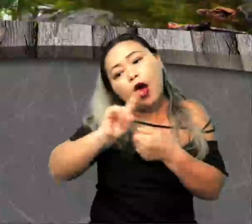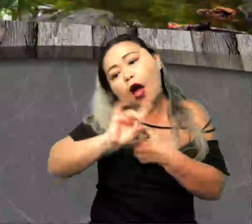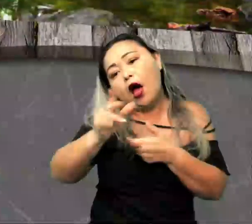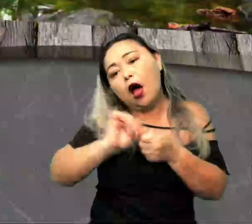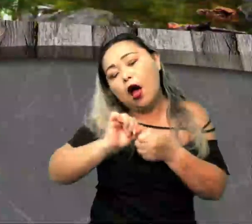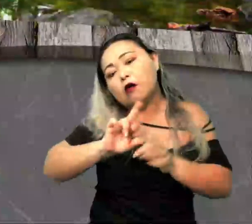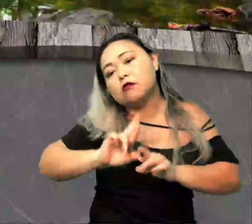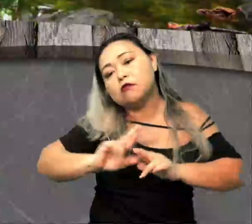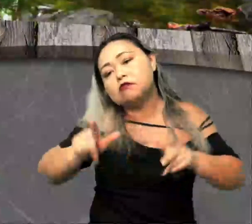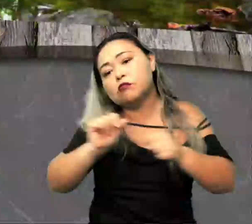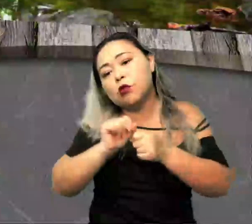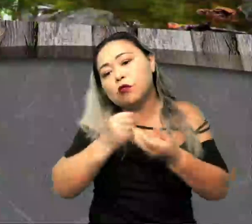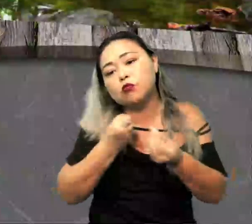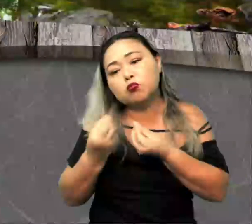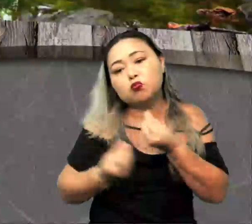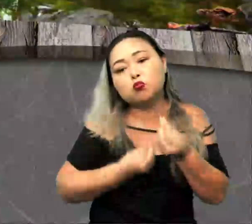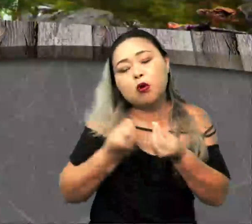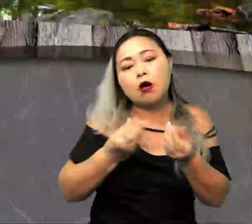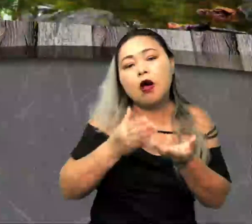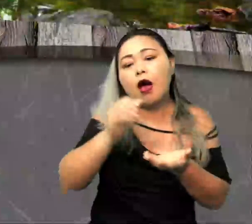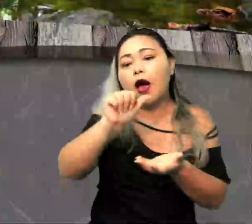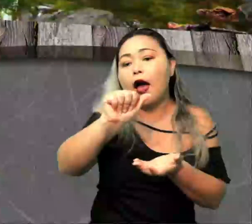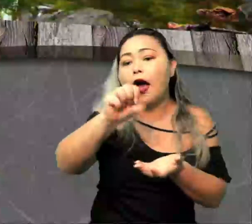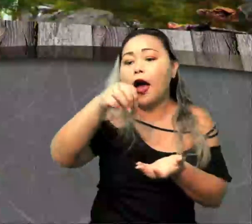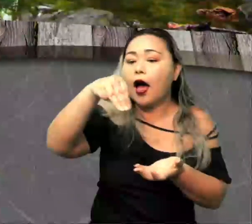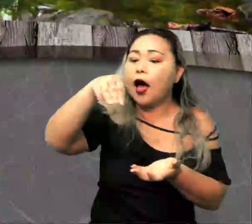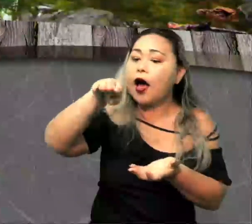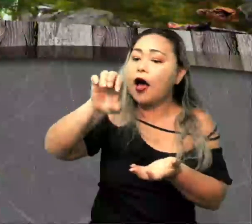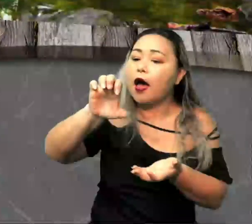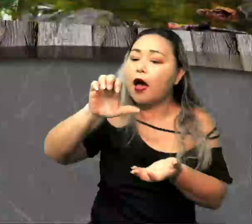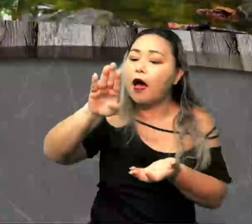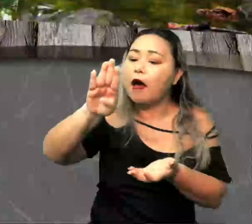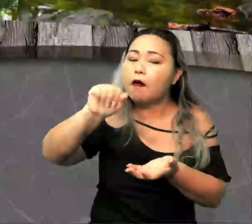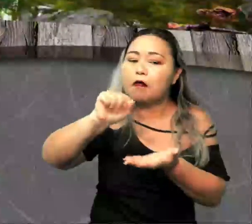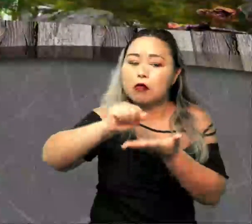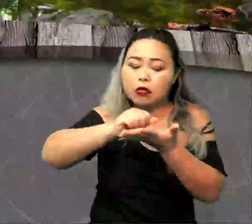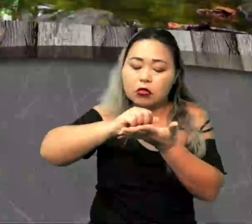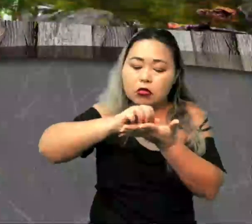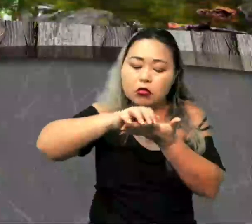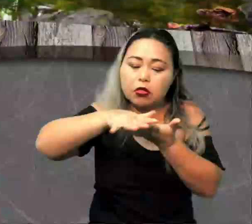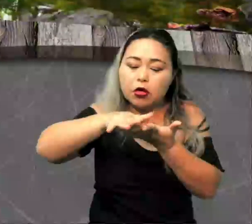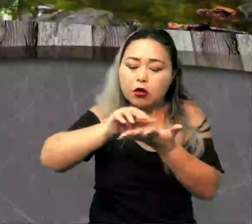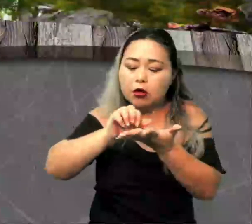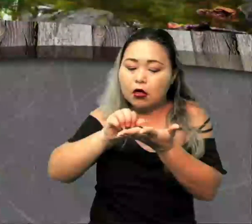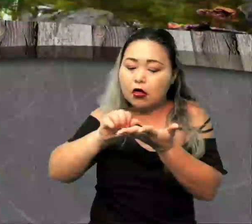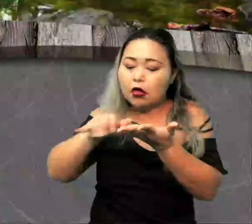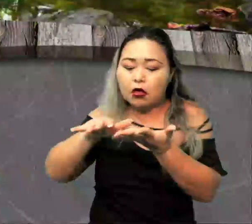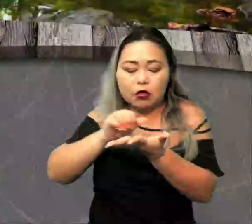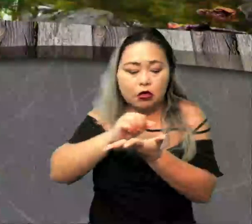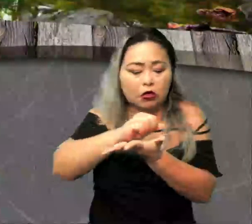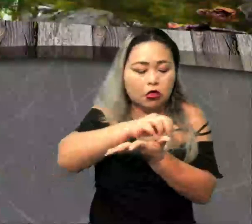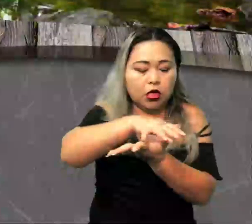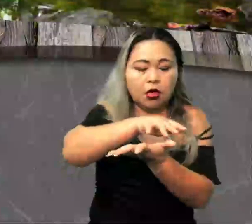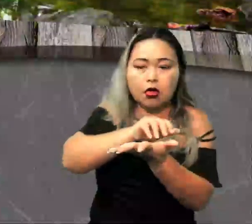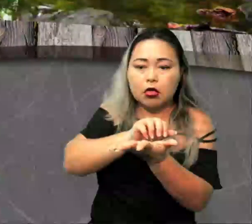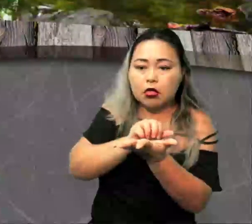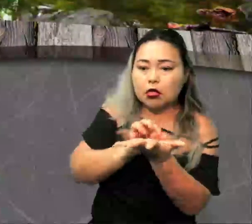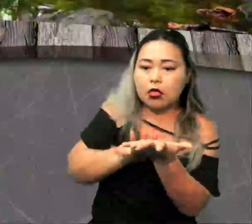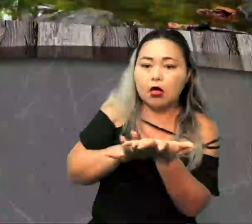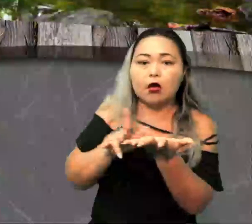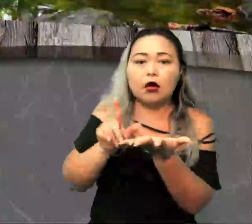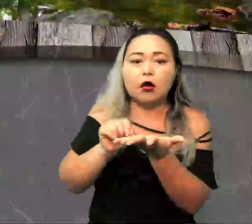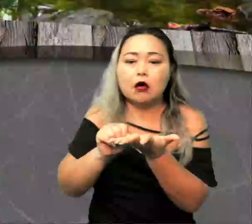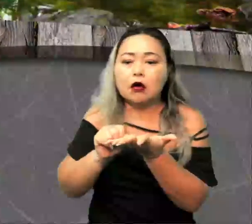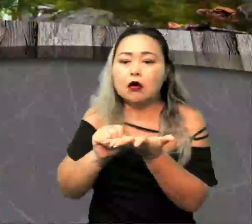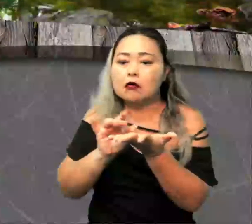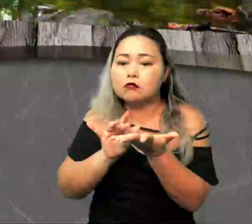vai ter uma forma de locomoção. Ali na ameba, a gente vai ter aquela formação, né, a produção da sua membrana plasmática, que vai formar o que a gente chama